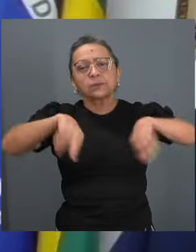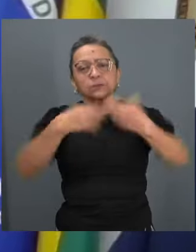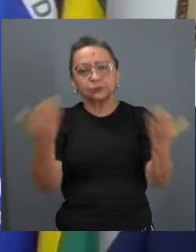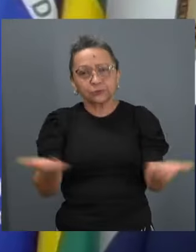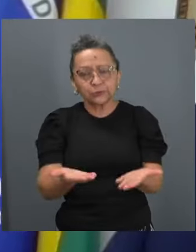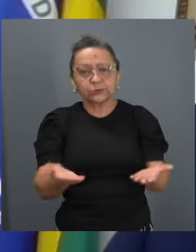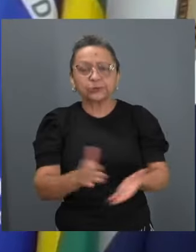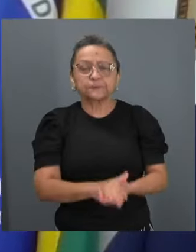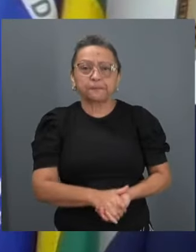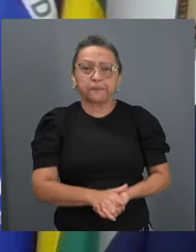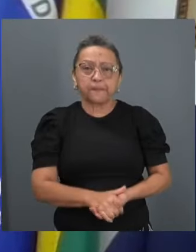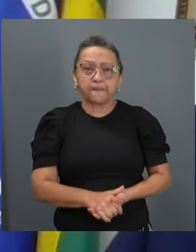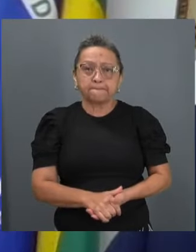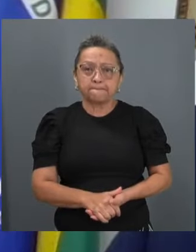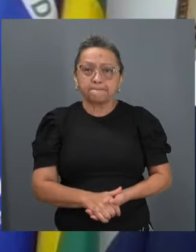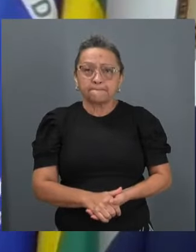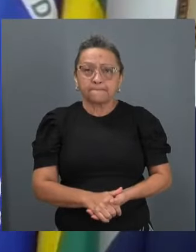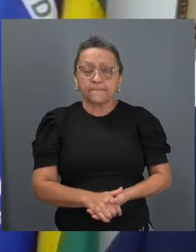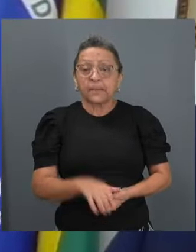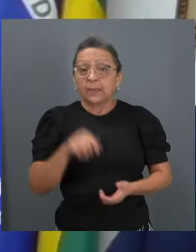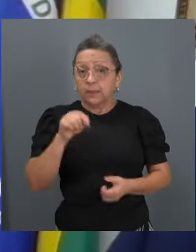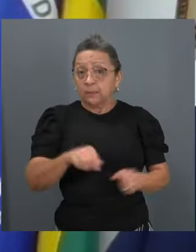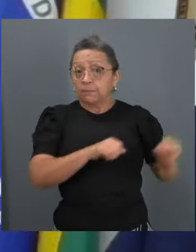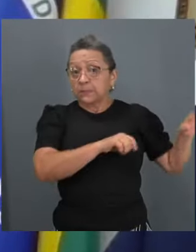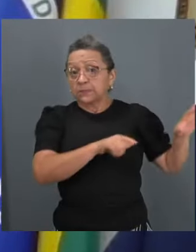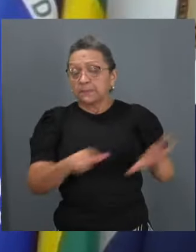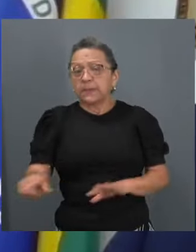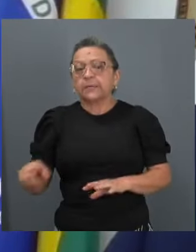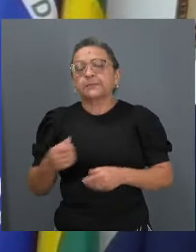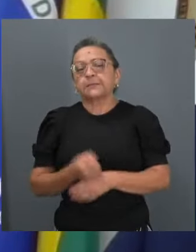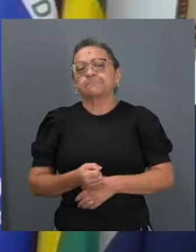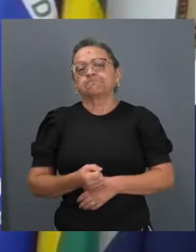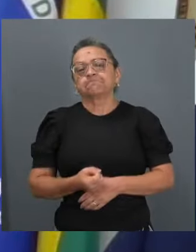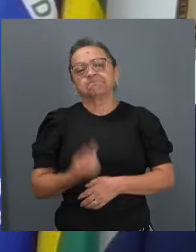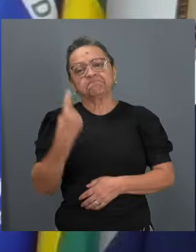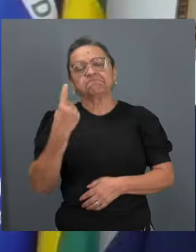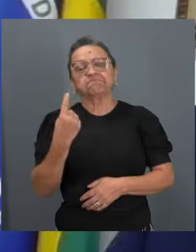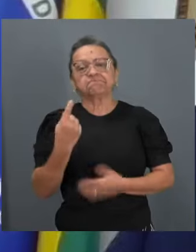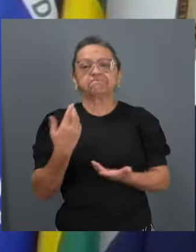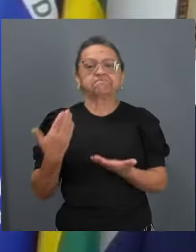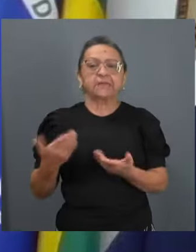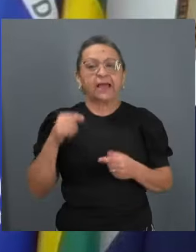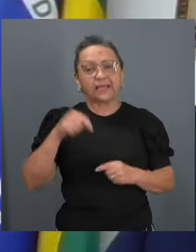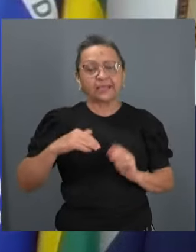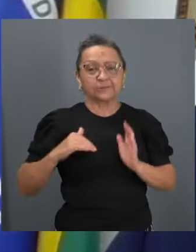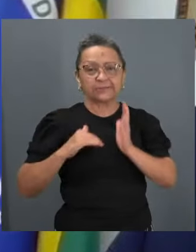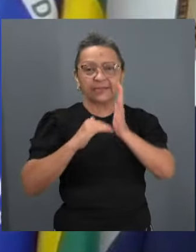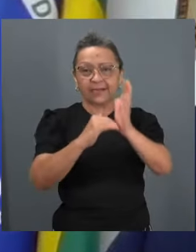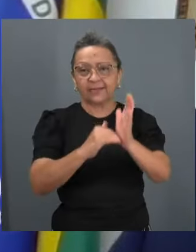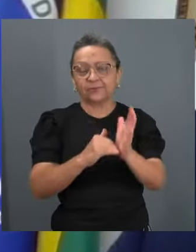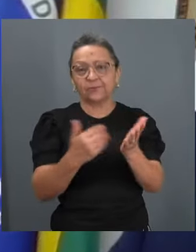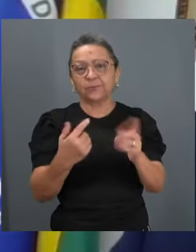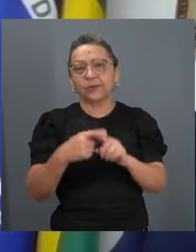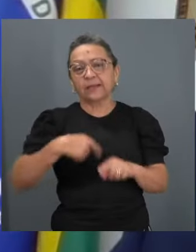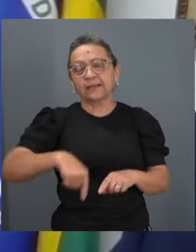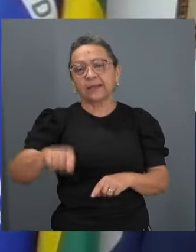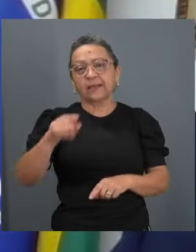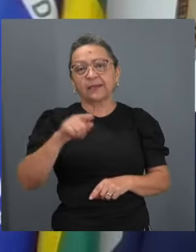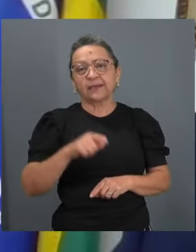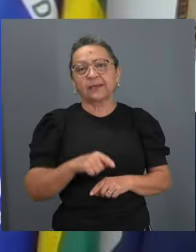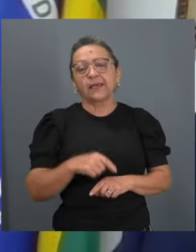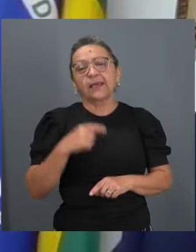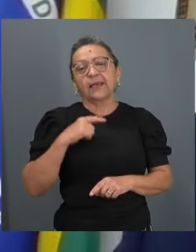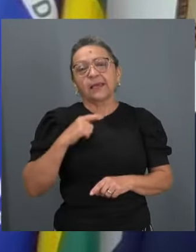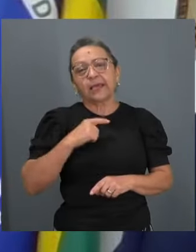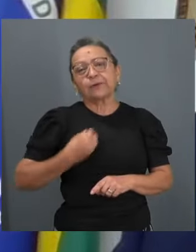sessão de uma semana atípica aí no Senado Federal. Eu estou no pedacinho do